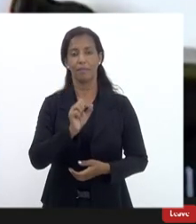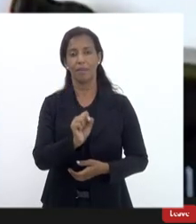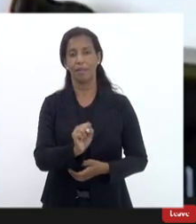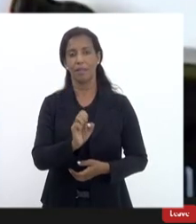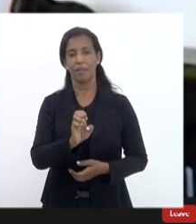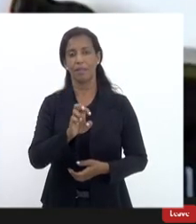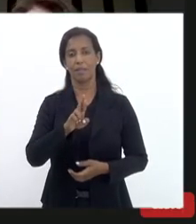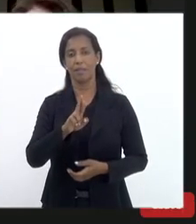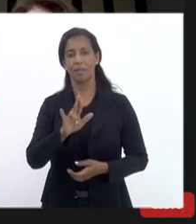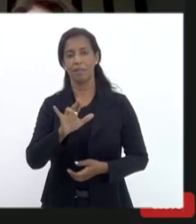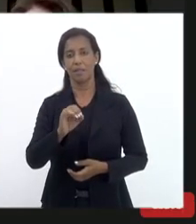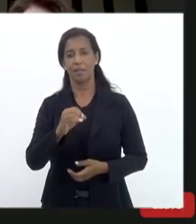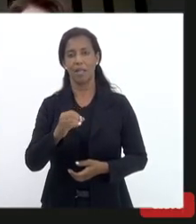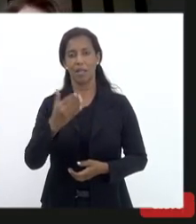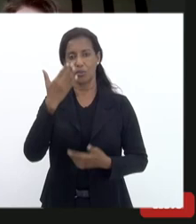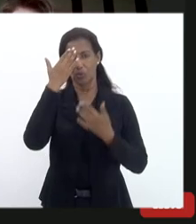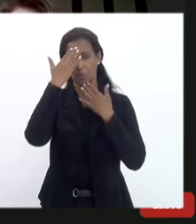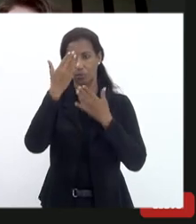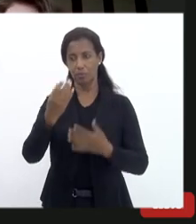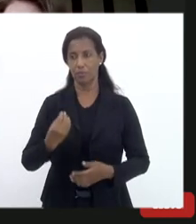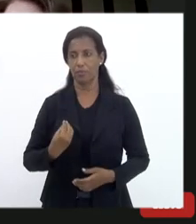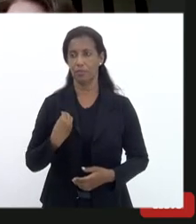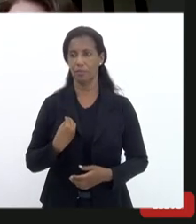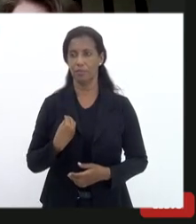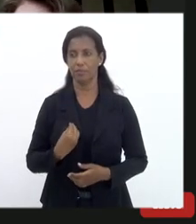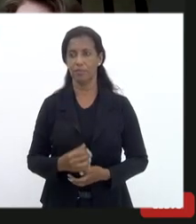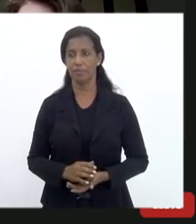Fernandes. Obrigado pela presença, deputado.